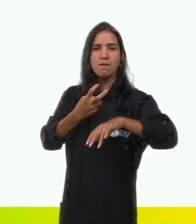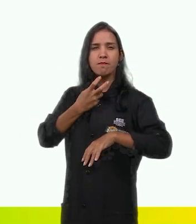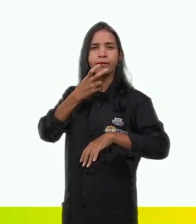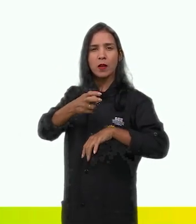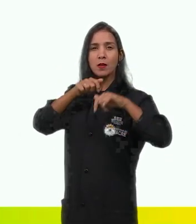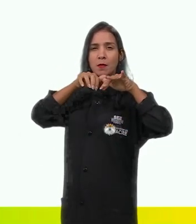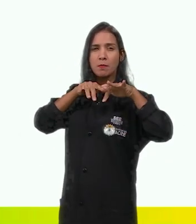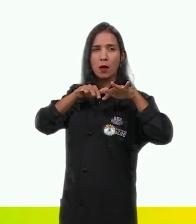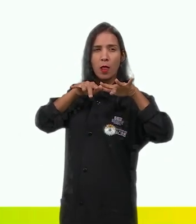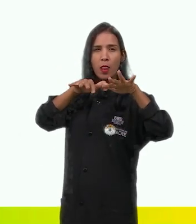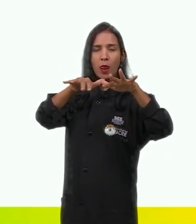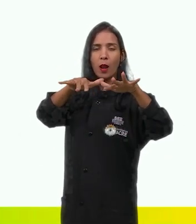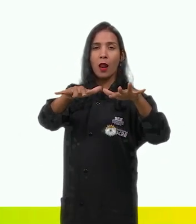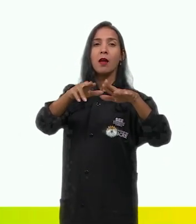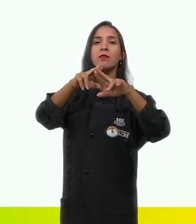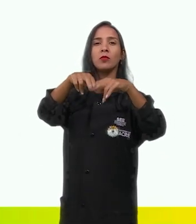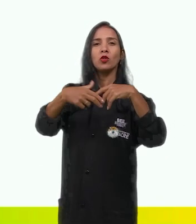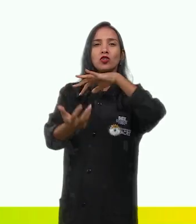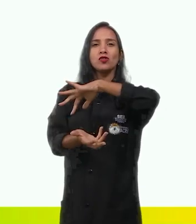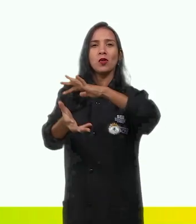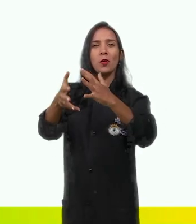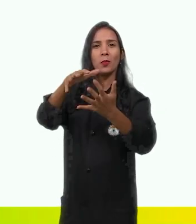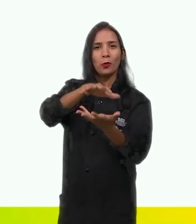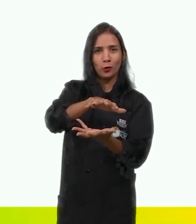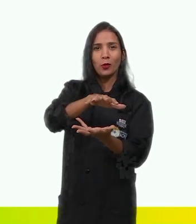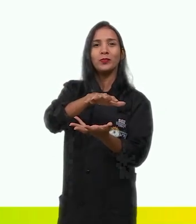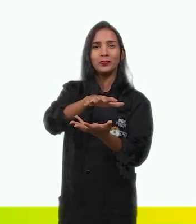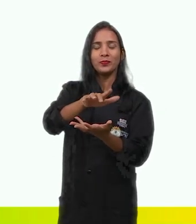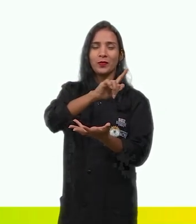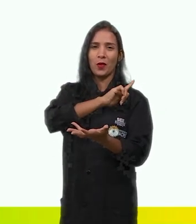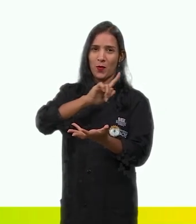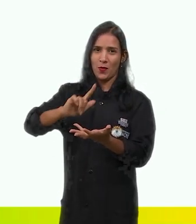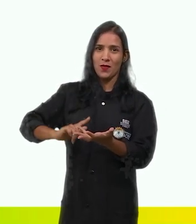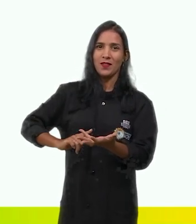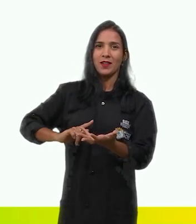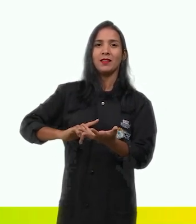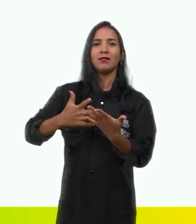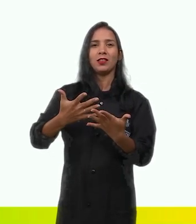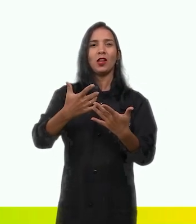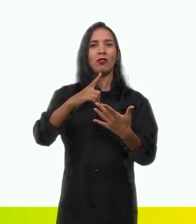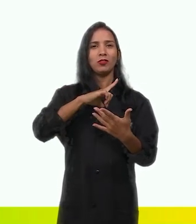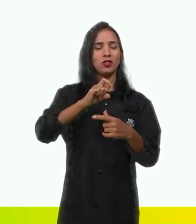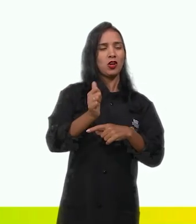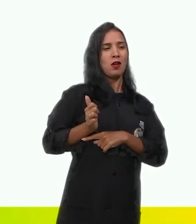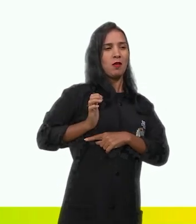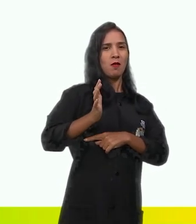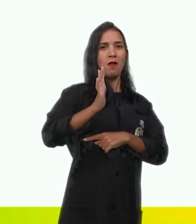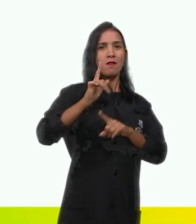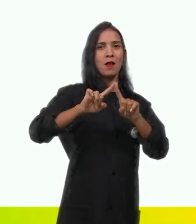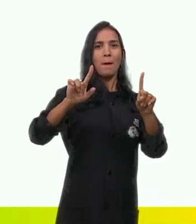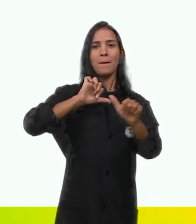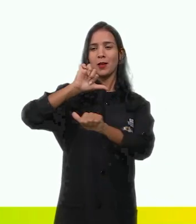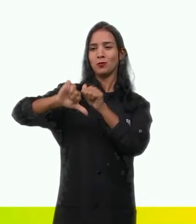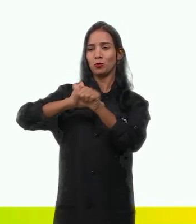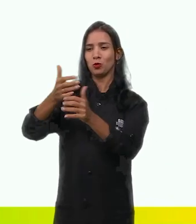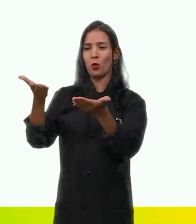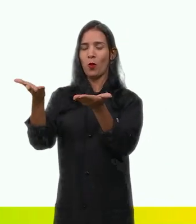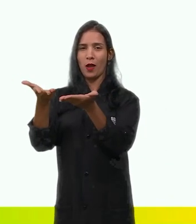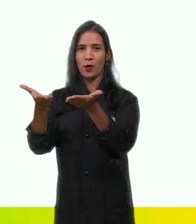transferência radical de poder das elites para os conselhos de operários.